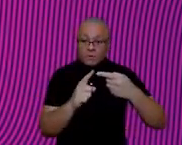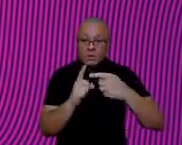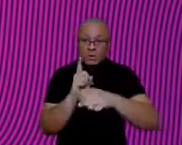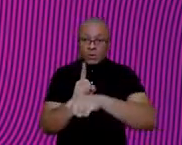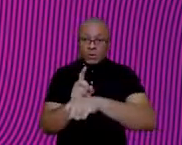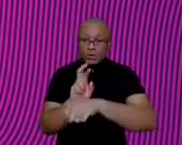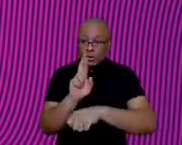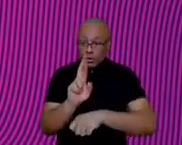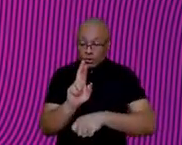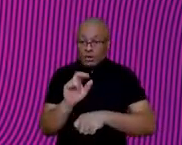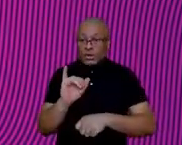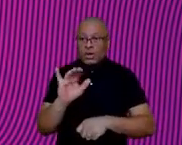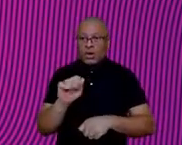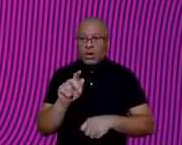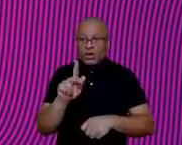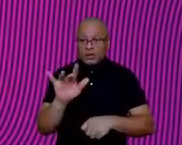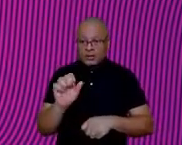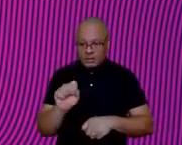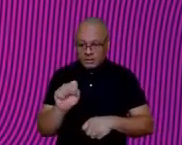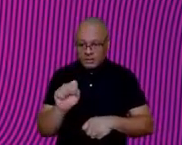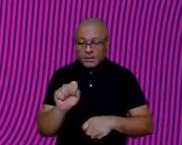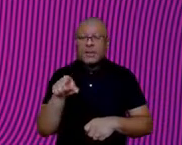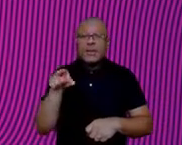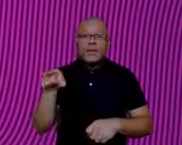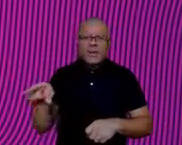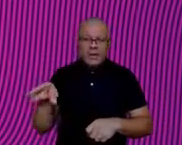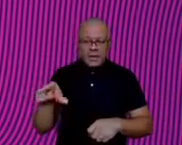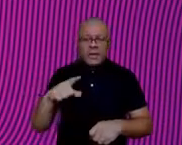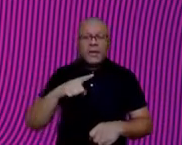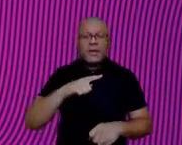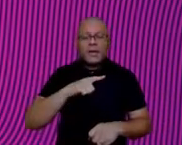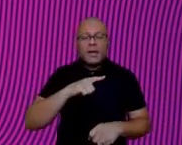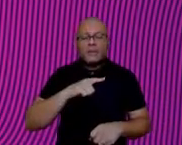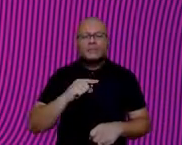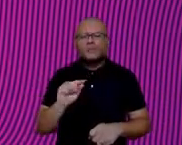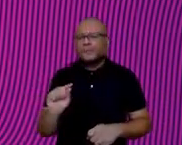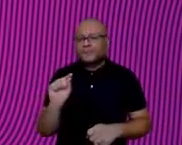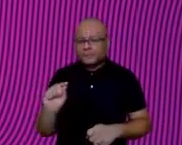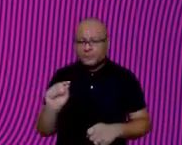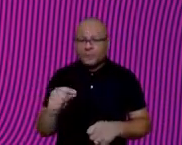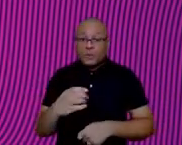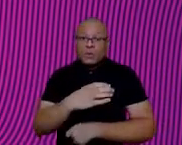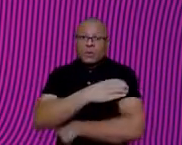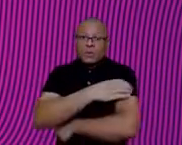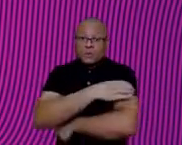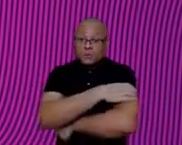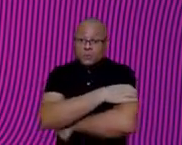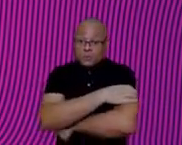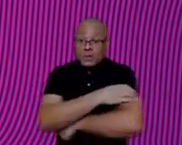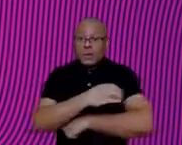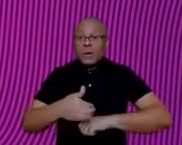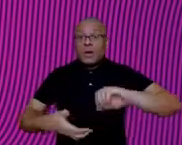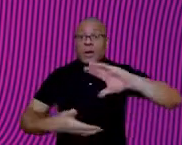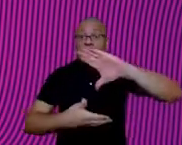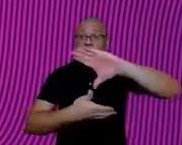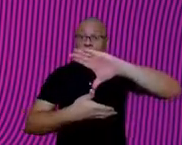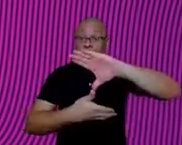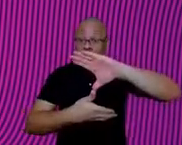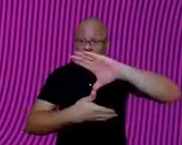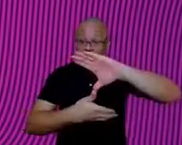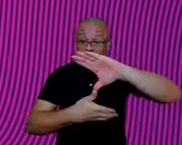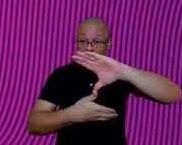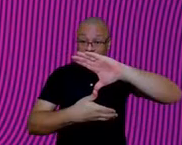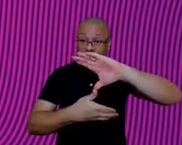Mittal. Dr. Yogesh Mittal, ele é membro da American Academy of Orthopedic